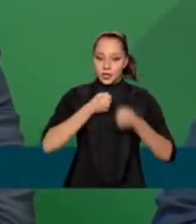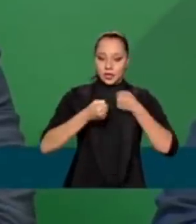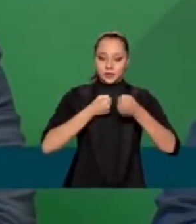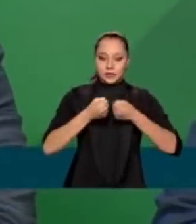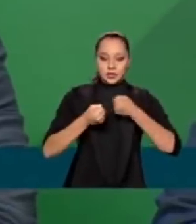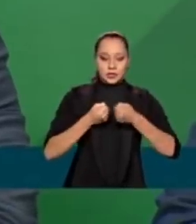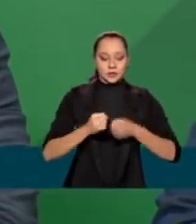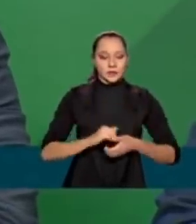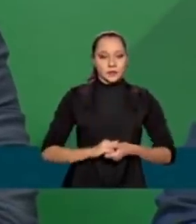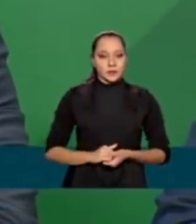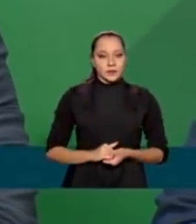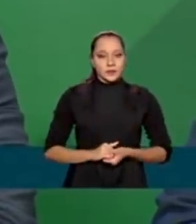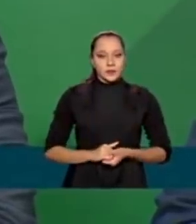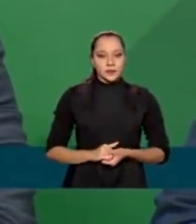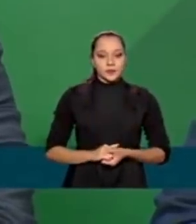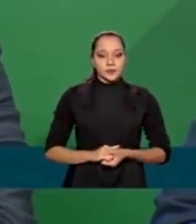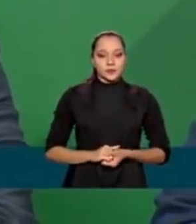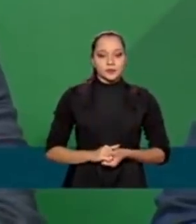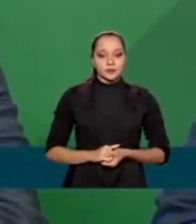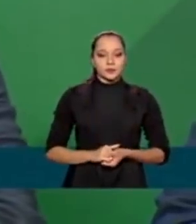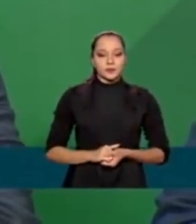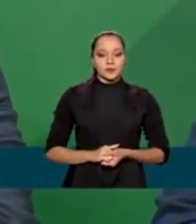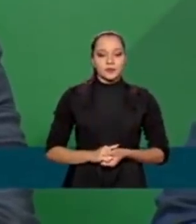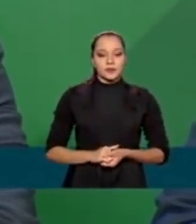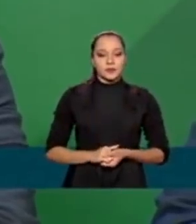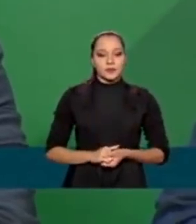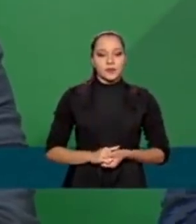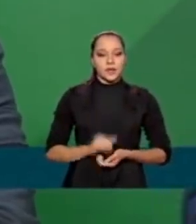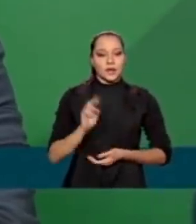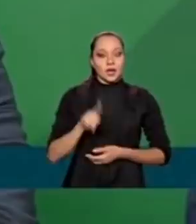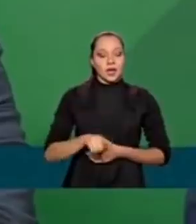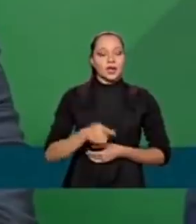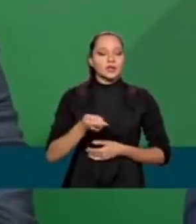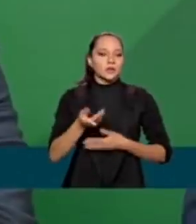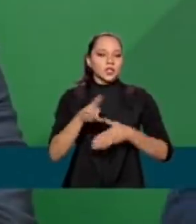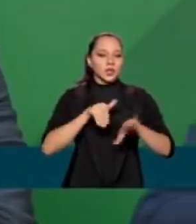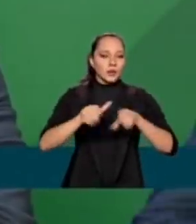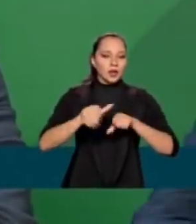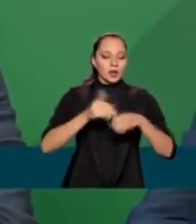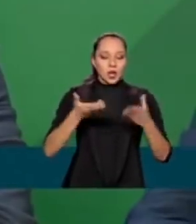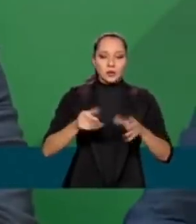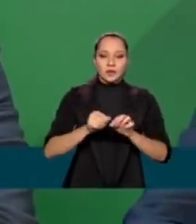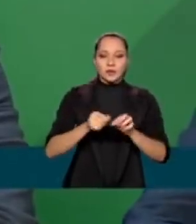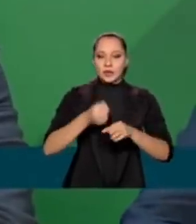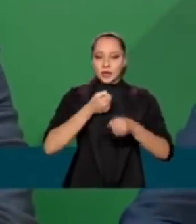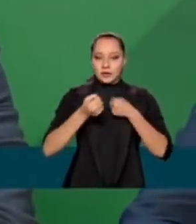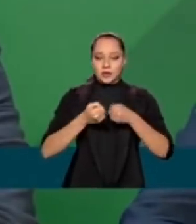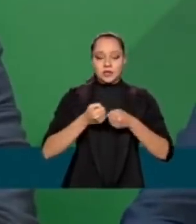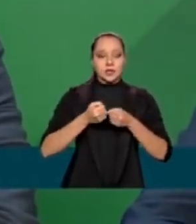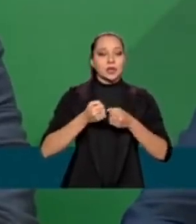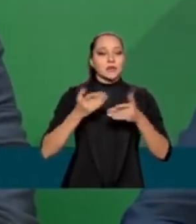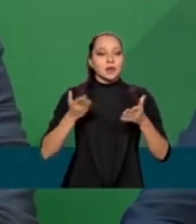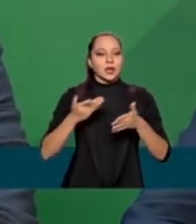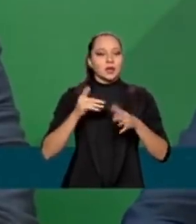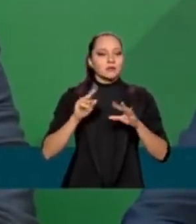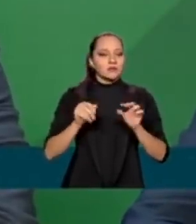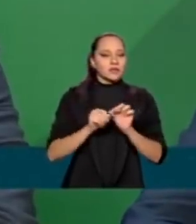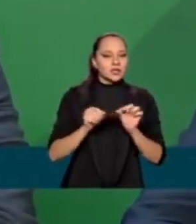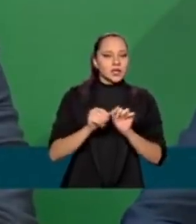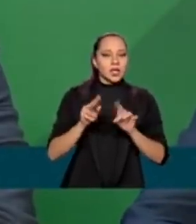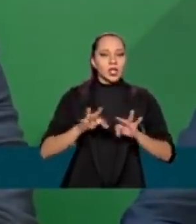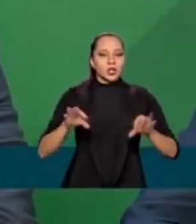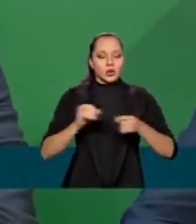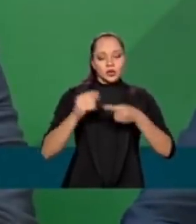entrevista coletiva para que possam ser feitas todas